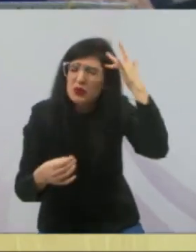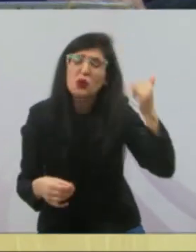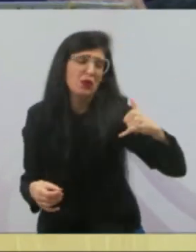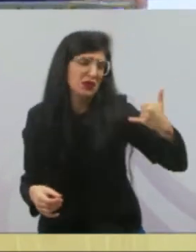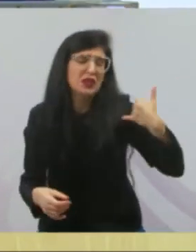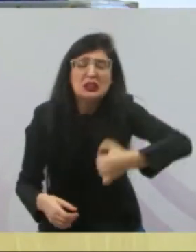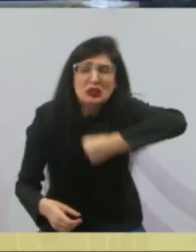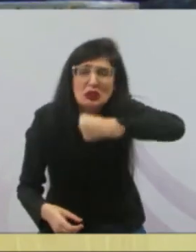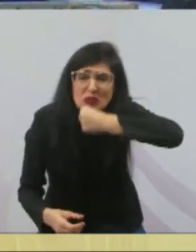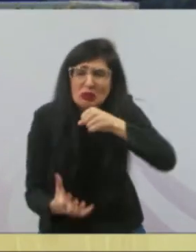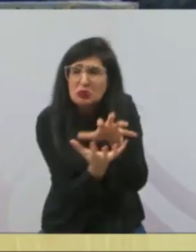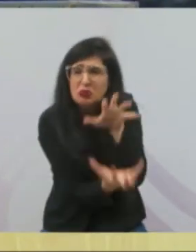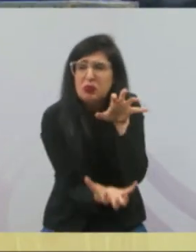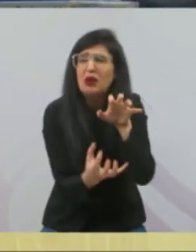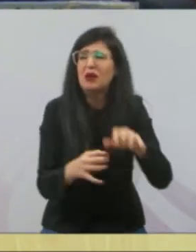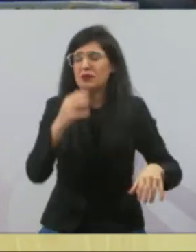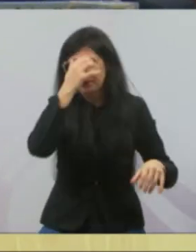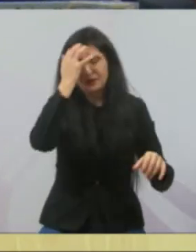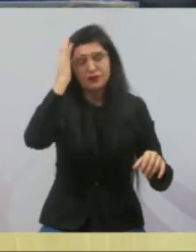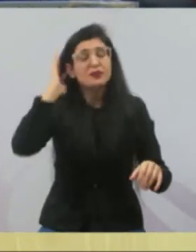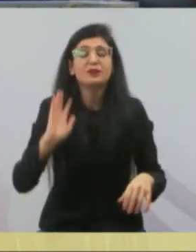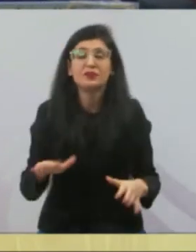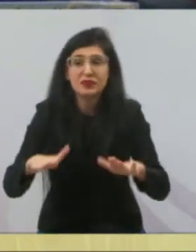Senhor presidente, foi solicitada votação.